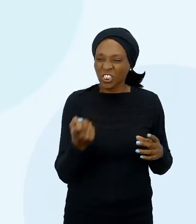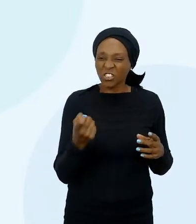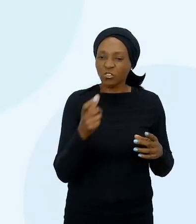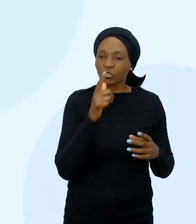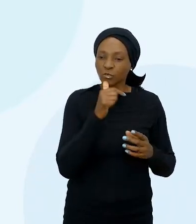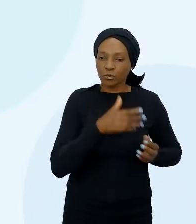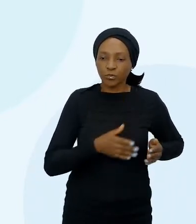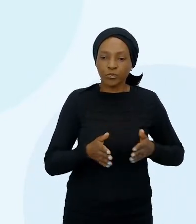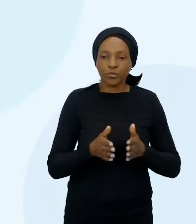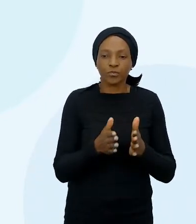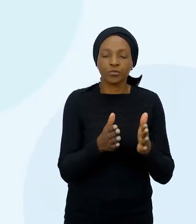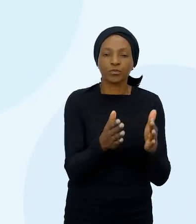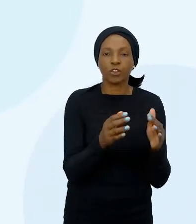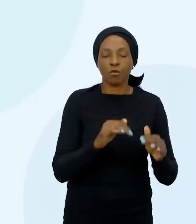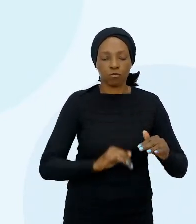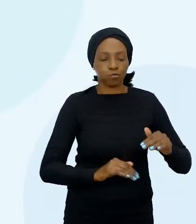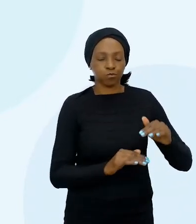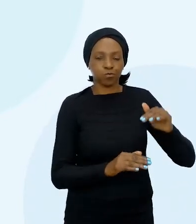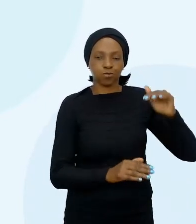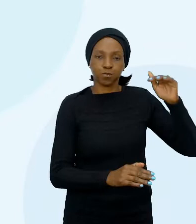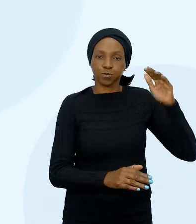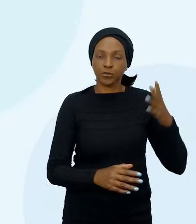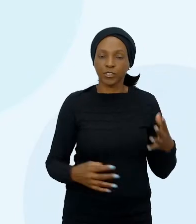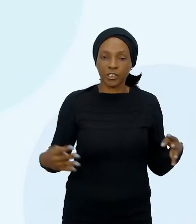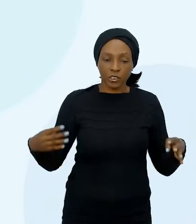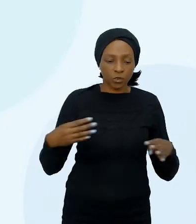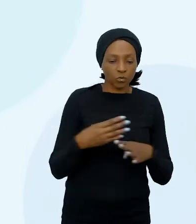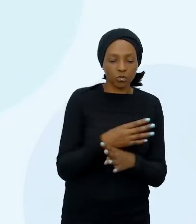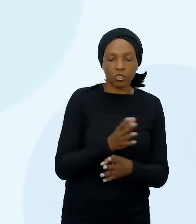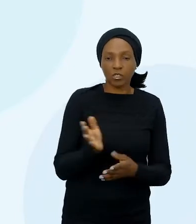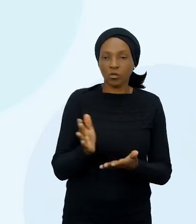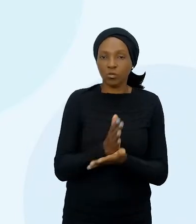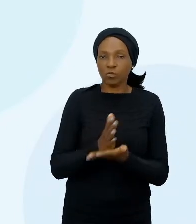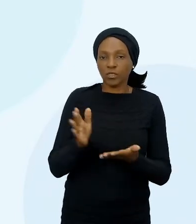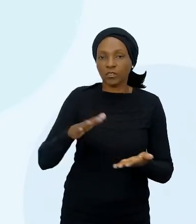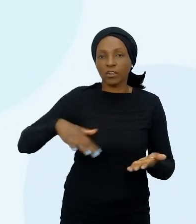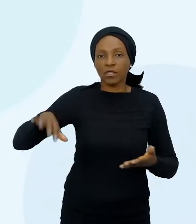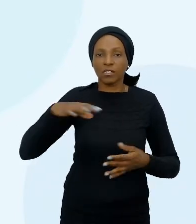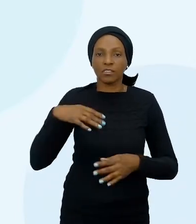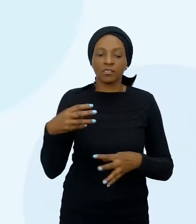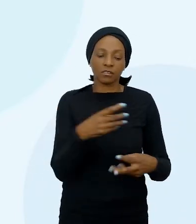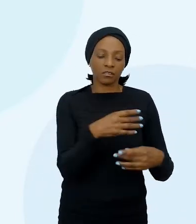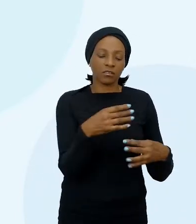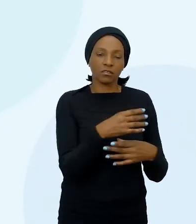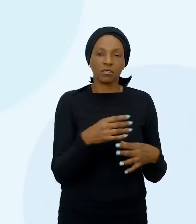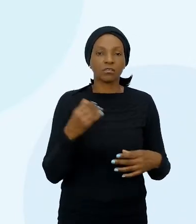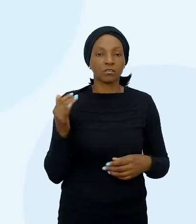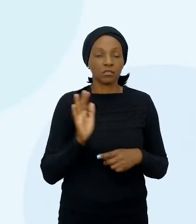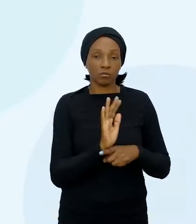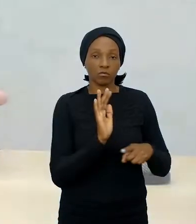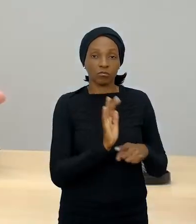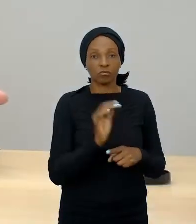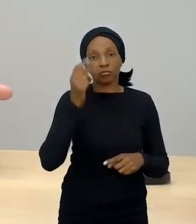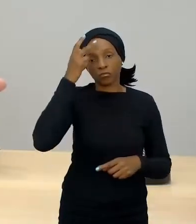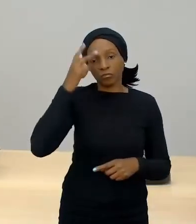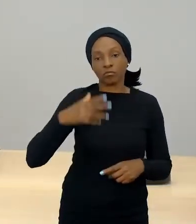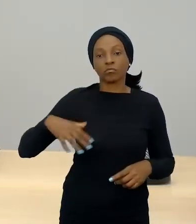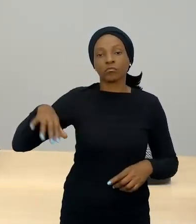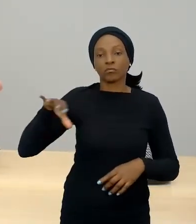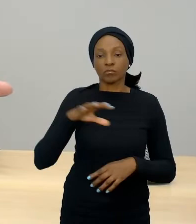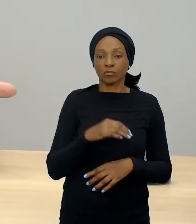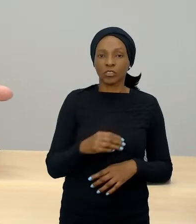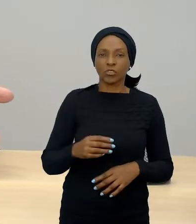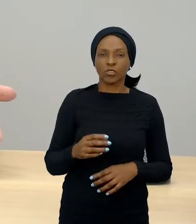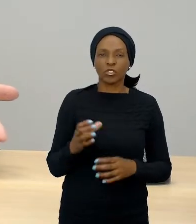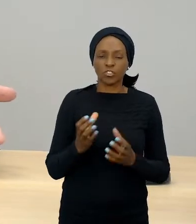regiões aí adensadas, né, regiões metropolitanas, né? Então, ajuda essas pessoas também não jogarem